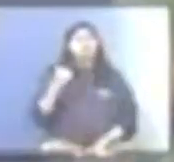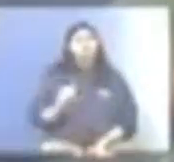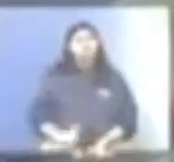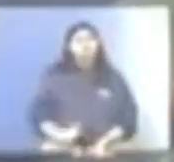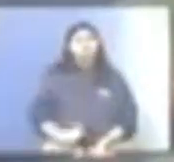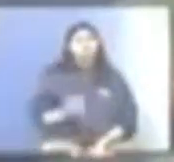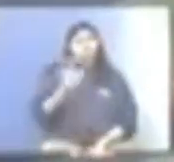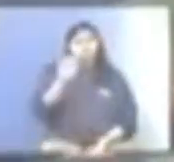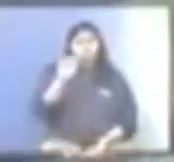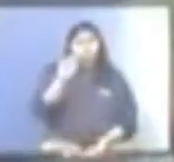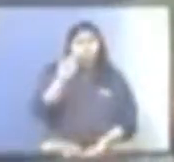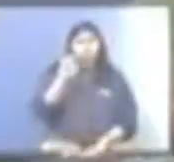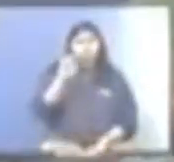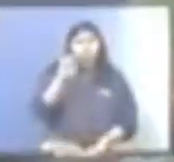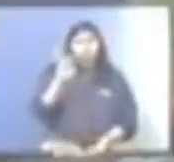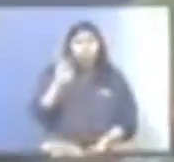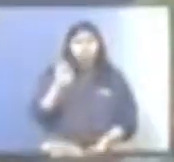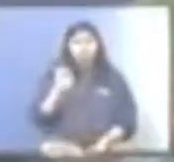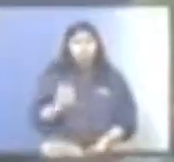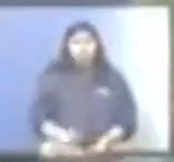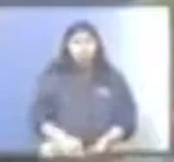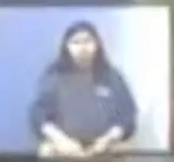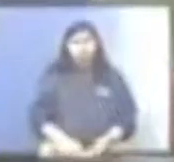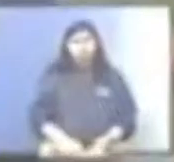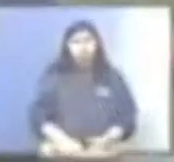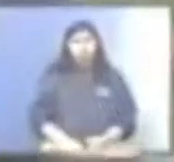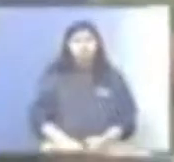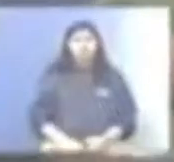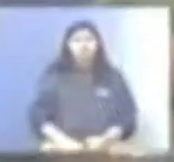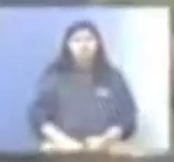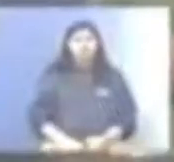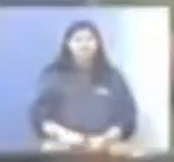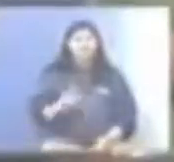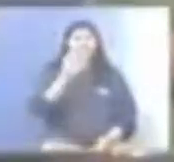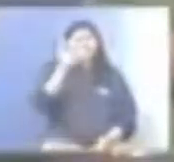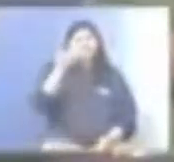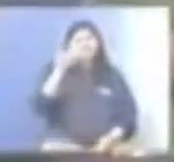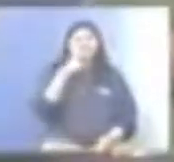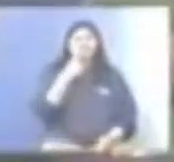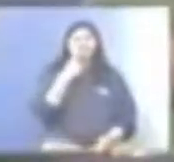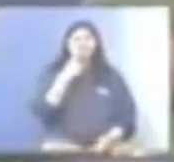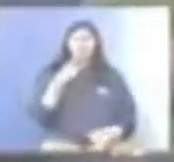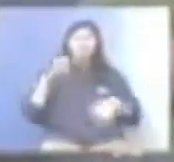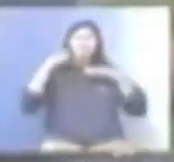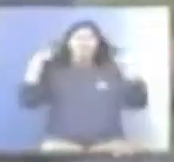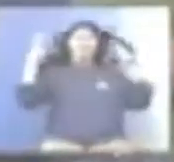de língua de carismático, linguarudo e fofoqueiro.